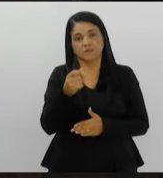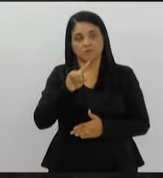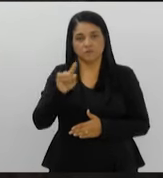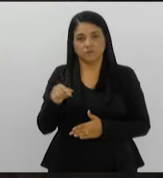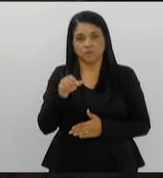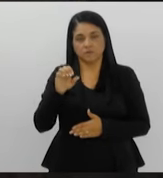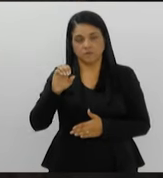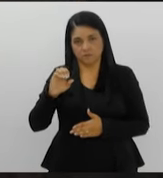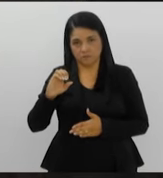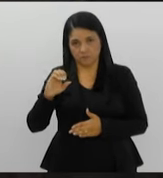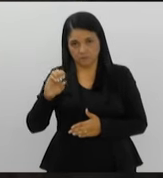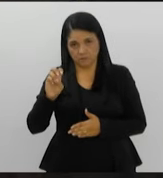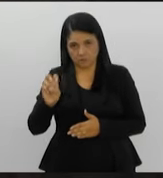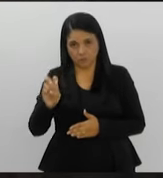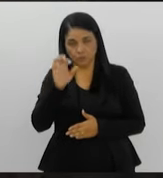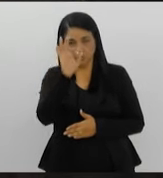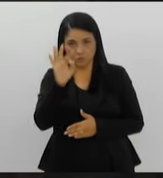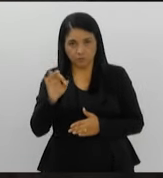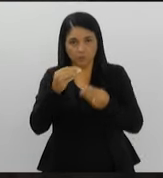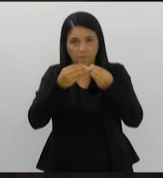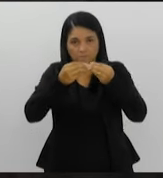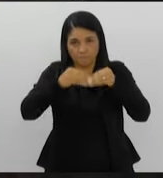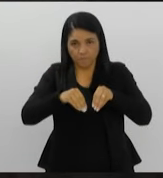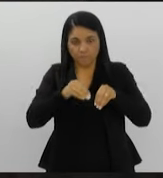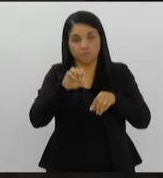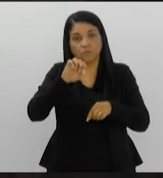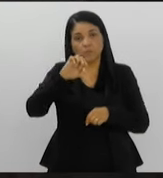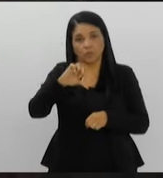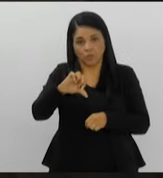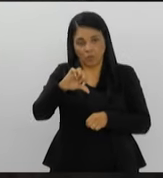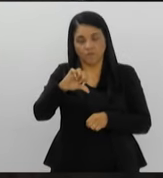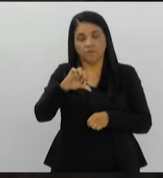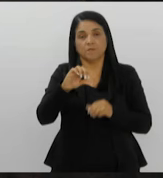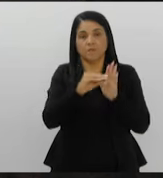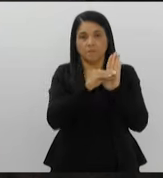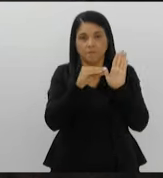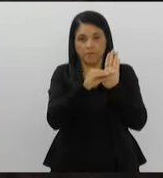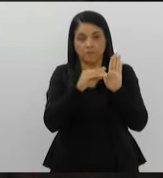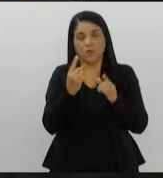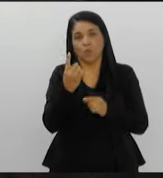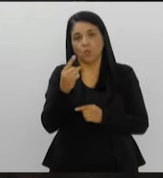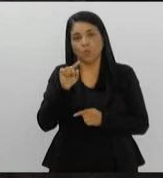26,05%. Pela prejudicabilidade a 9 emendas, perfazendo